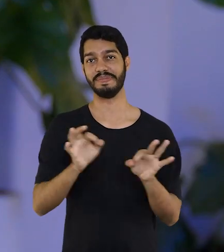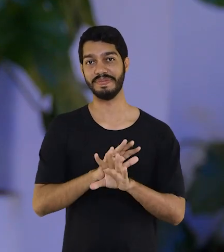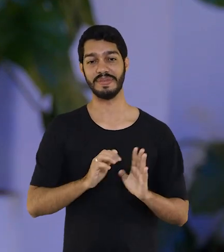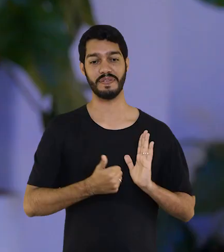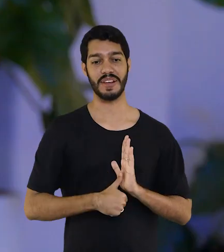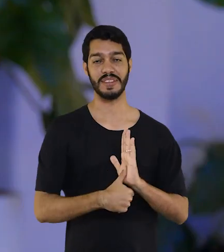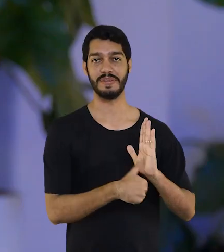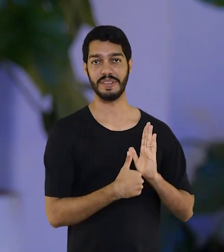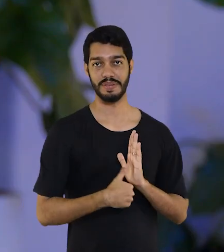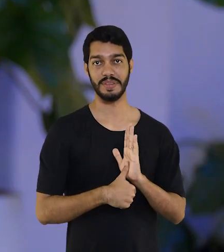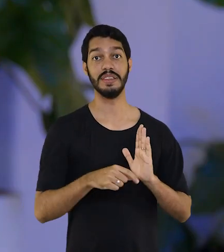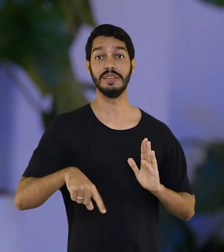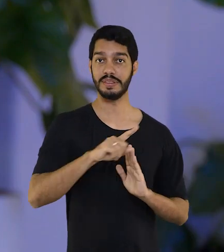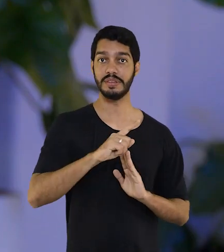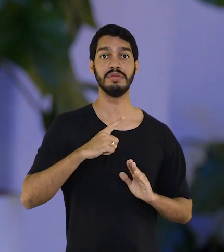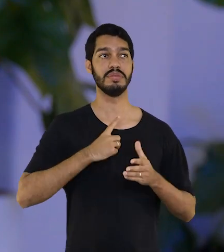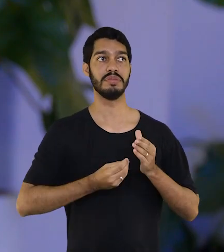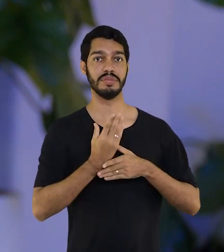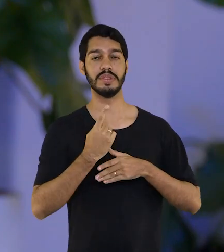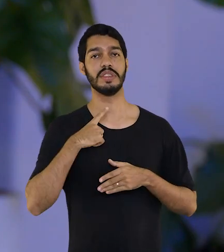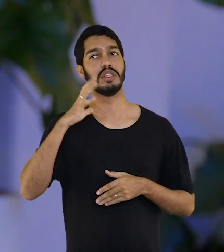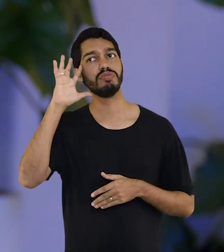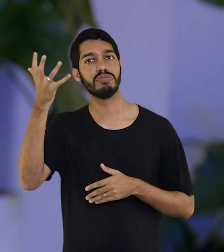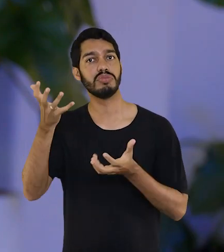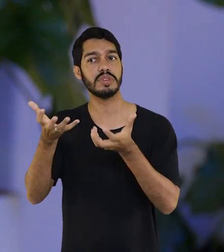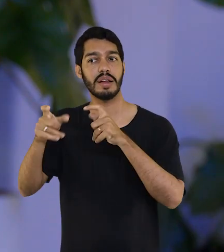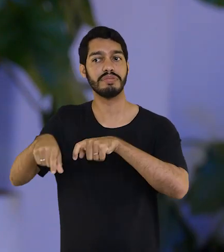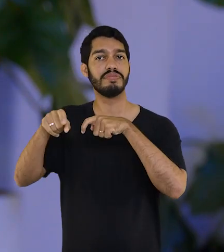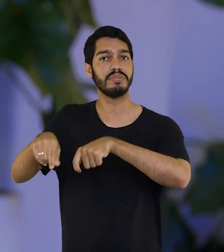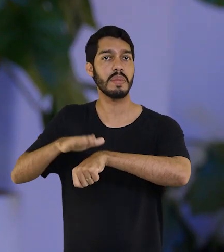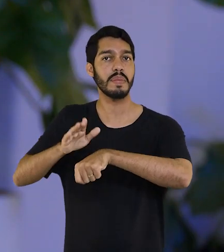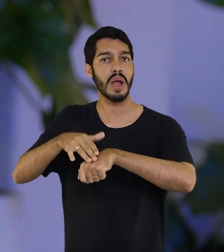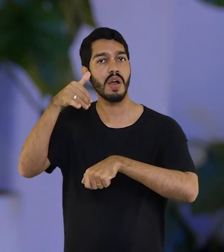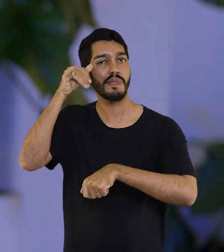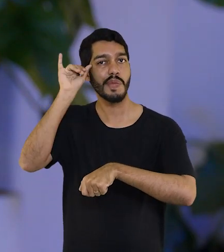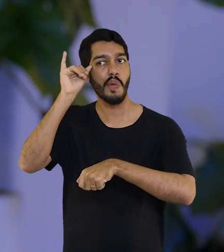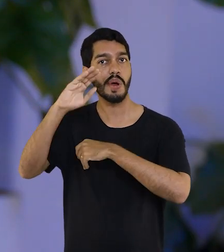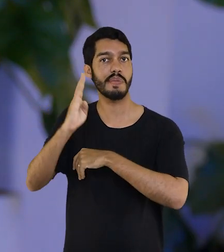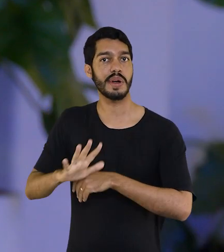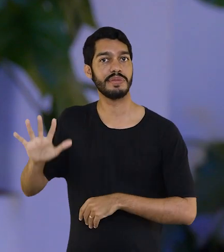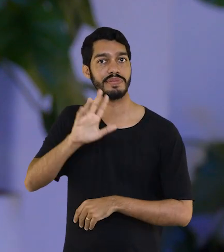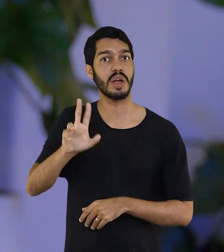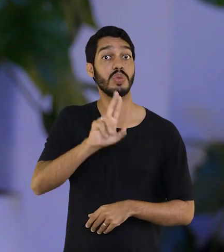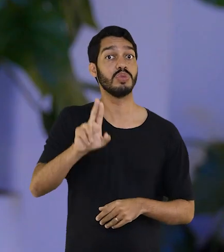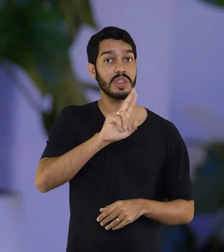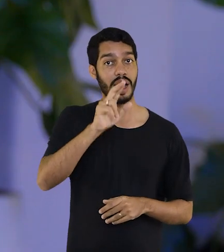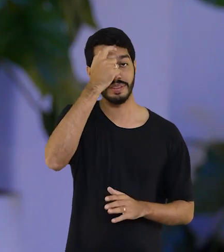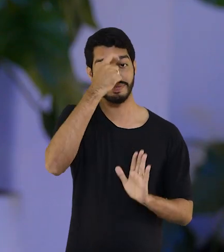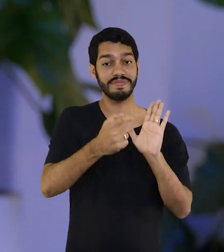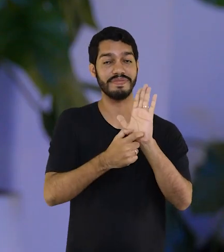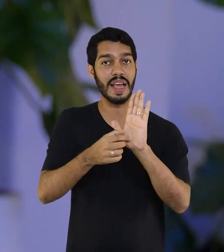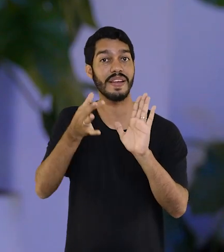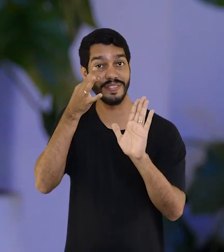hoje a gente tem, por exemplo, founders que estão buscando resolver o problema da mão de obra agrícola bovina no Brasil com